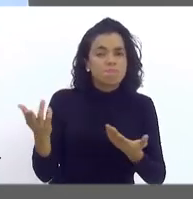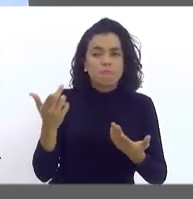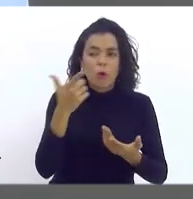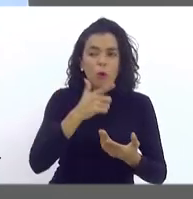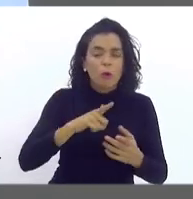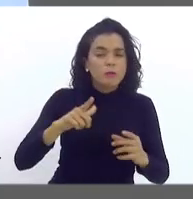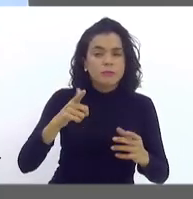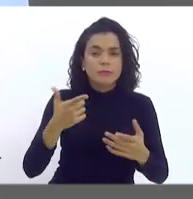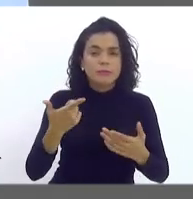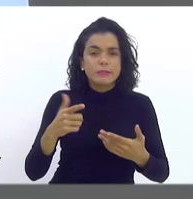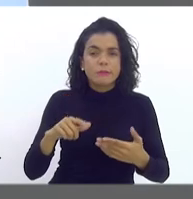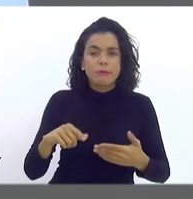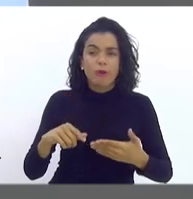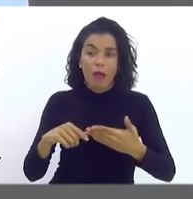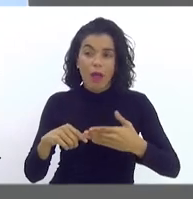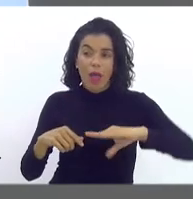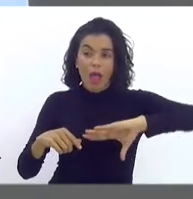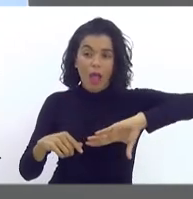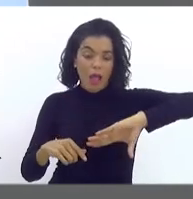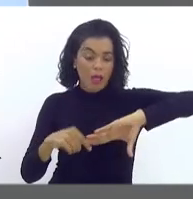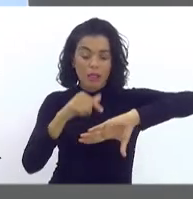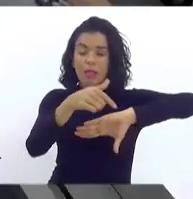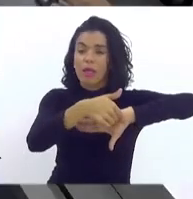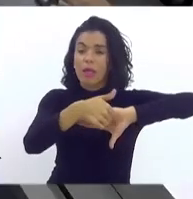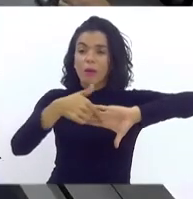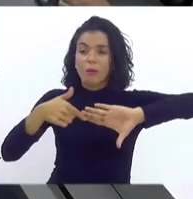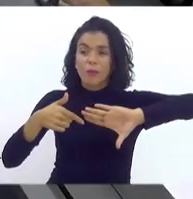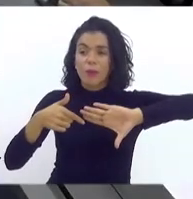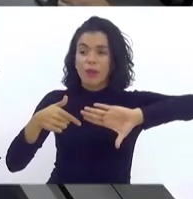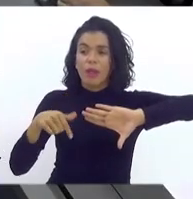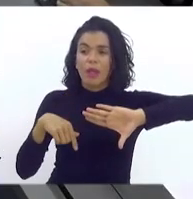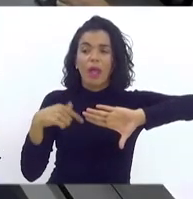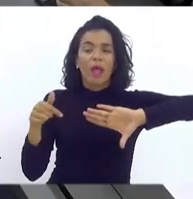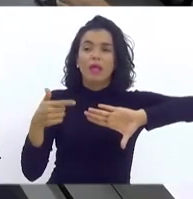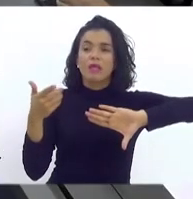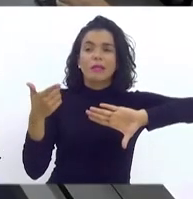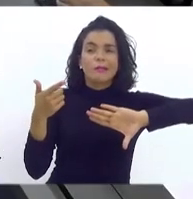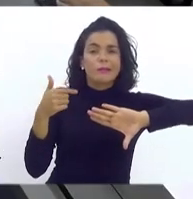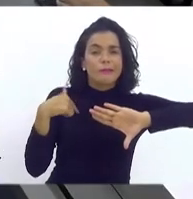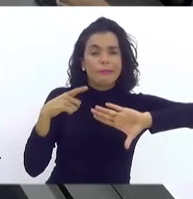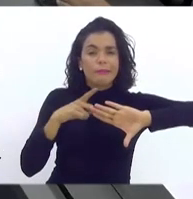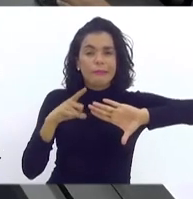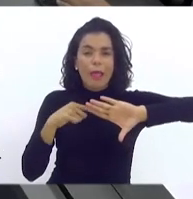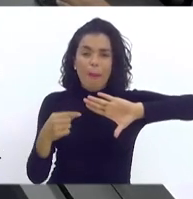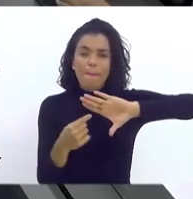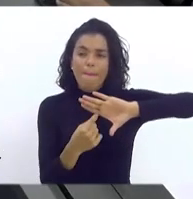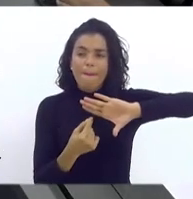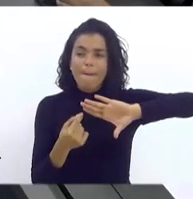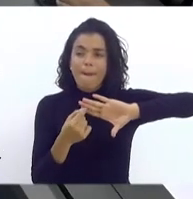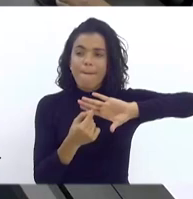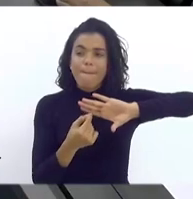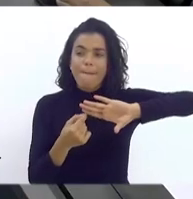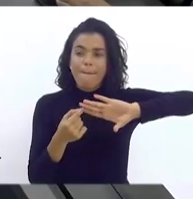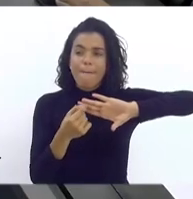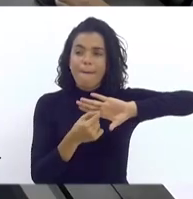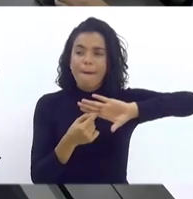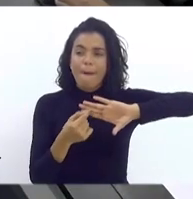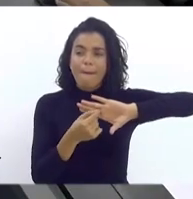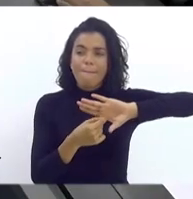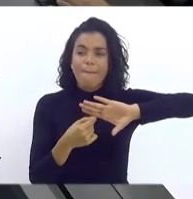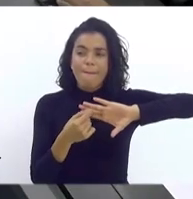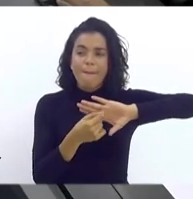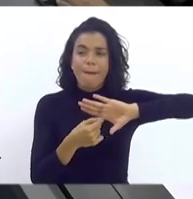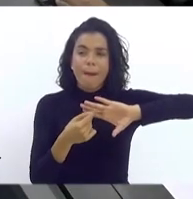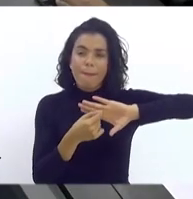enxergar daqui. Aqui, a área azul escura é a SEG. Não, eu percebo que tem um maior número de inscrições ali,